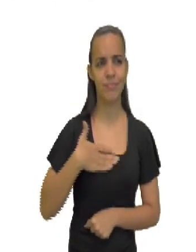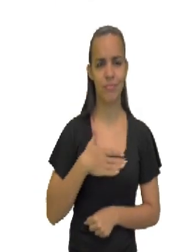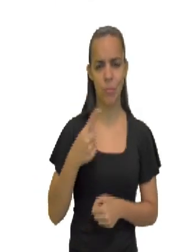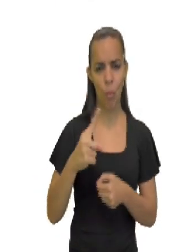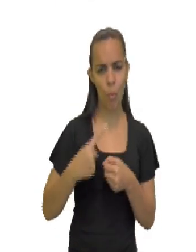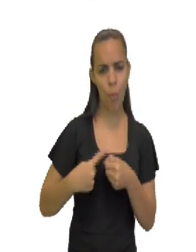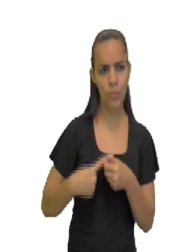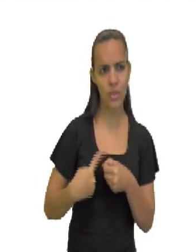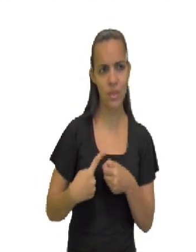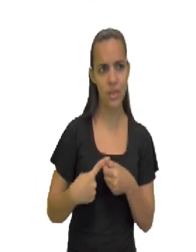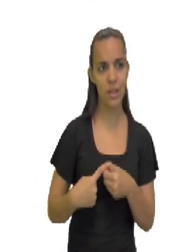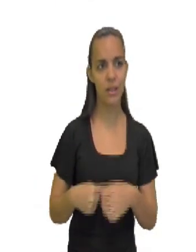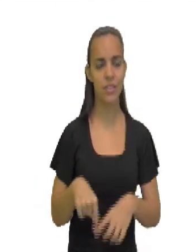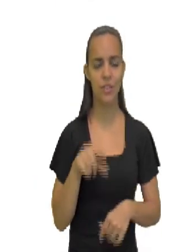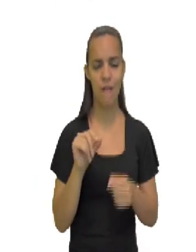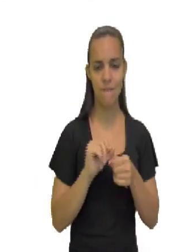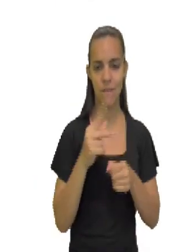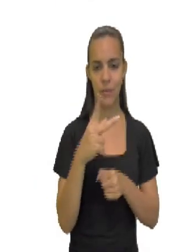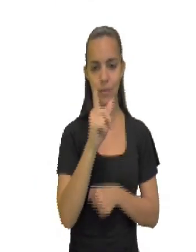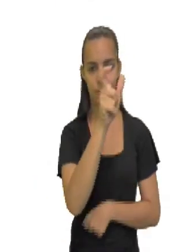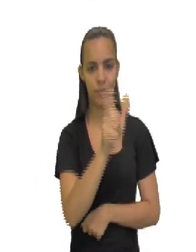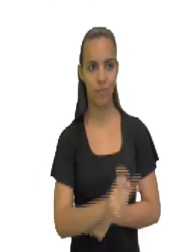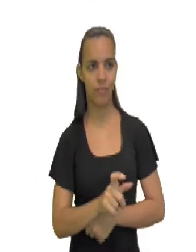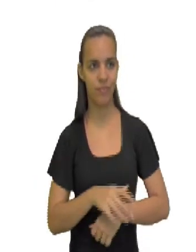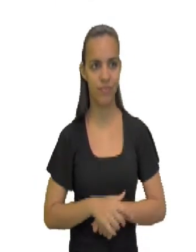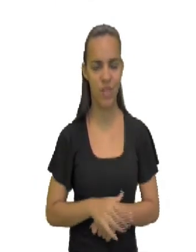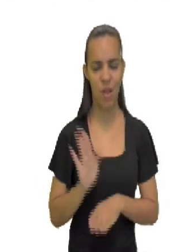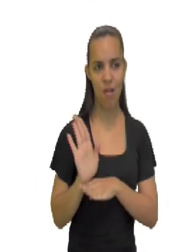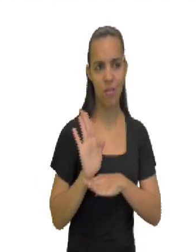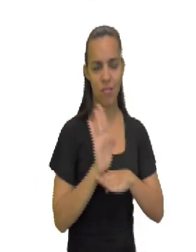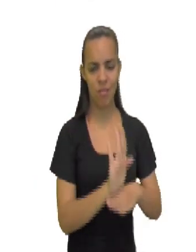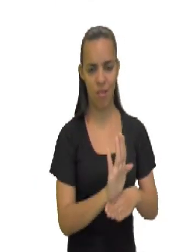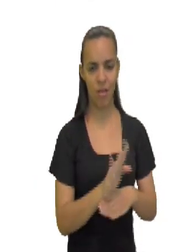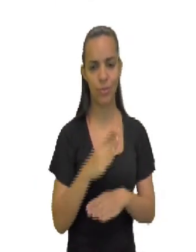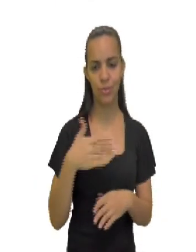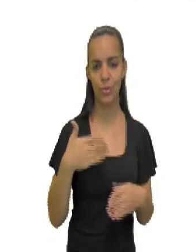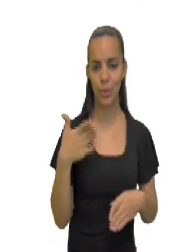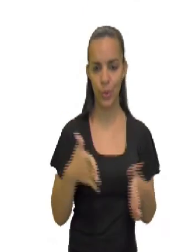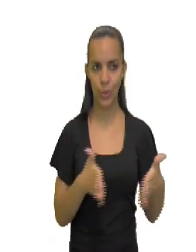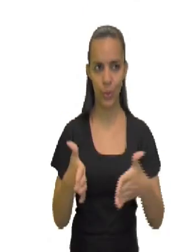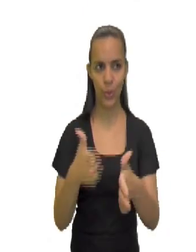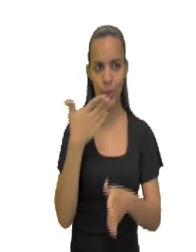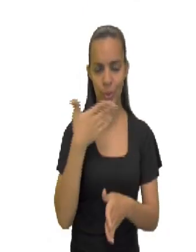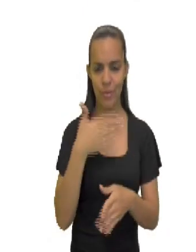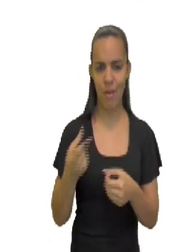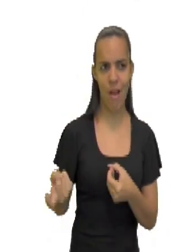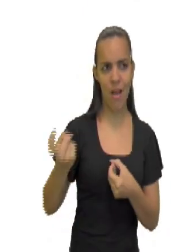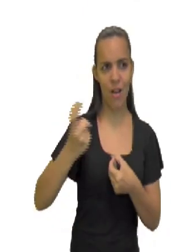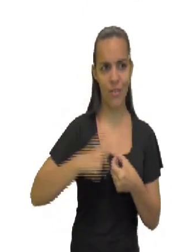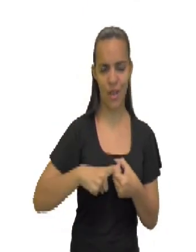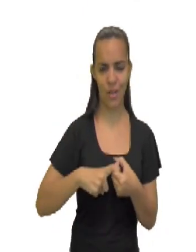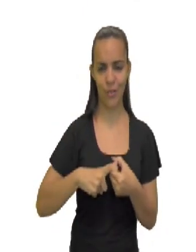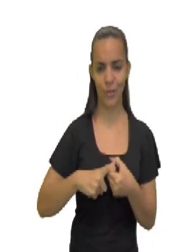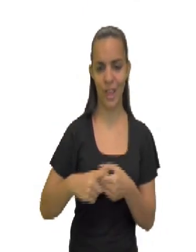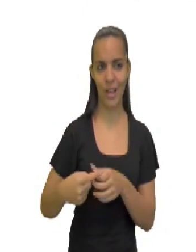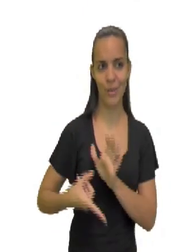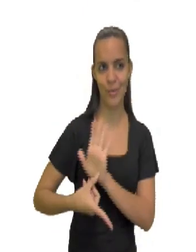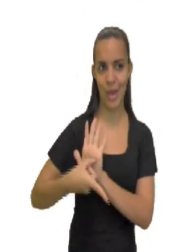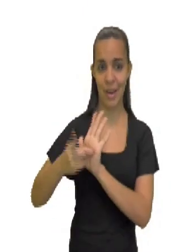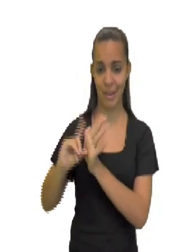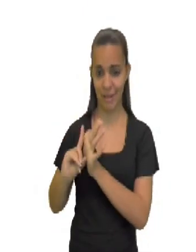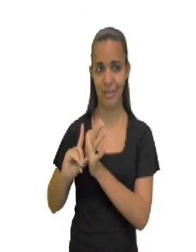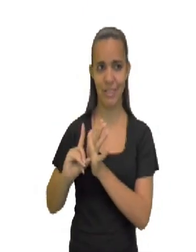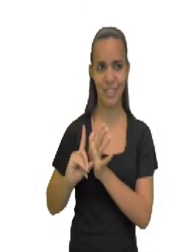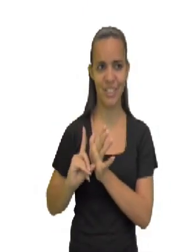cidadão, faça a sua parte, ajude o nosso Rio Doce a voltar a ser como era, para que